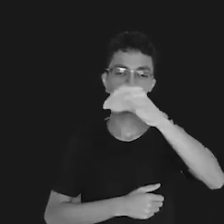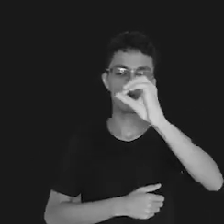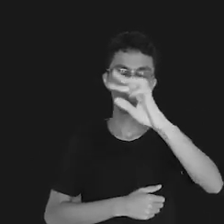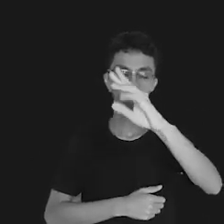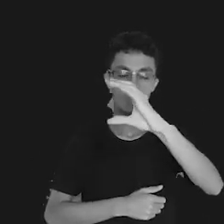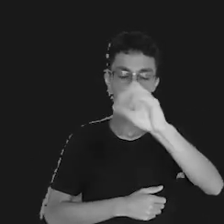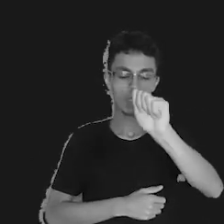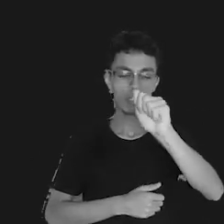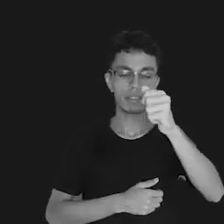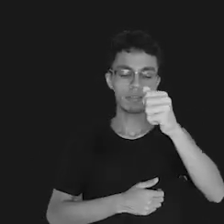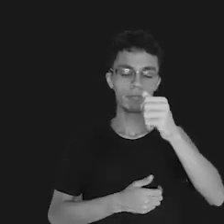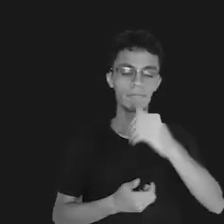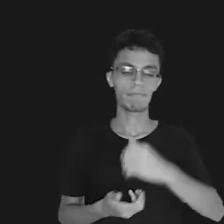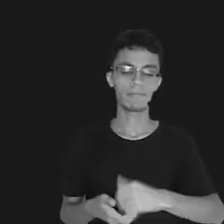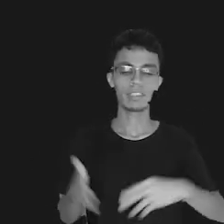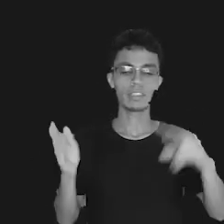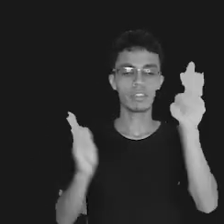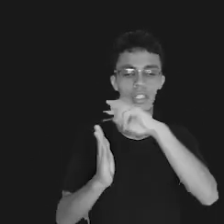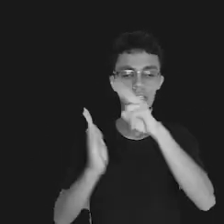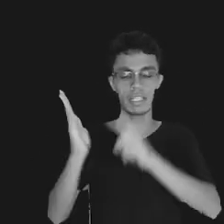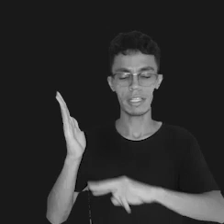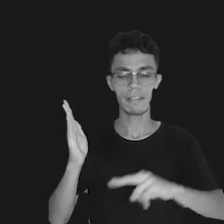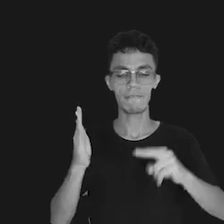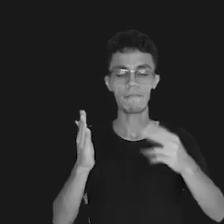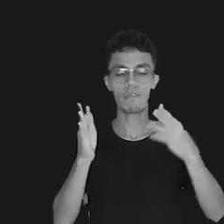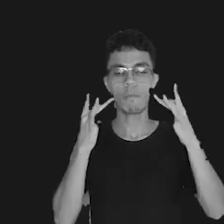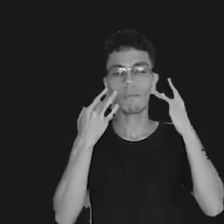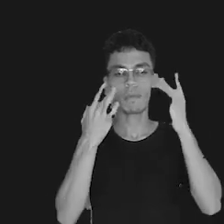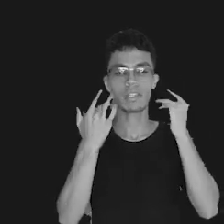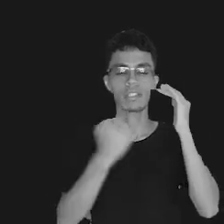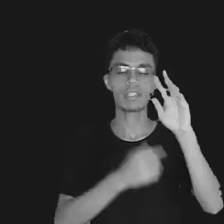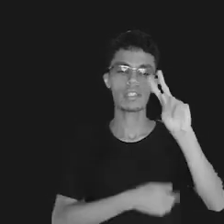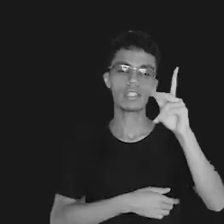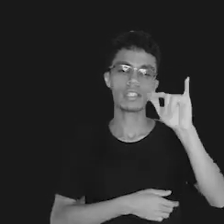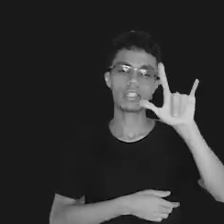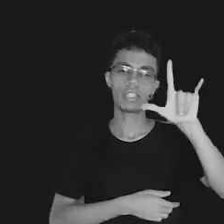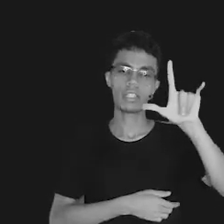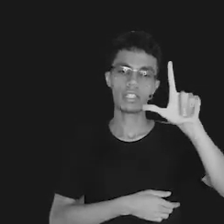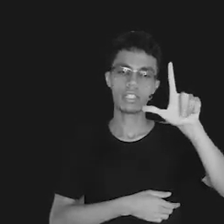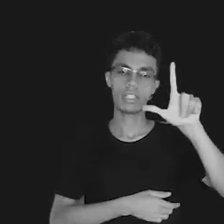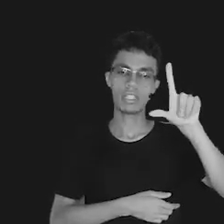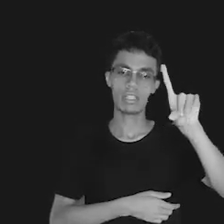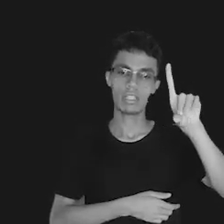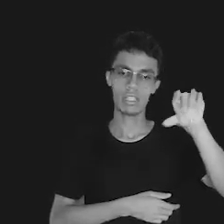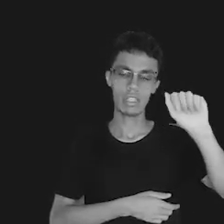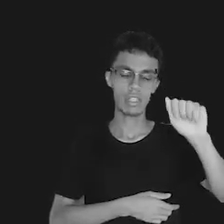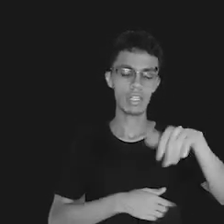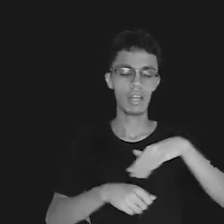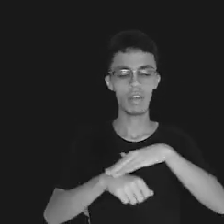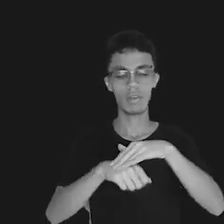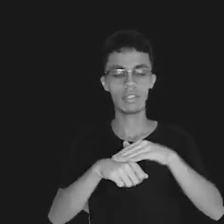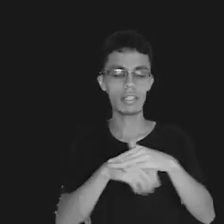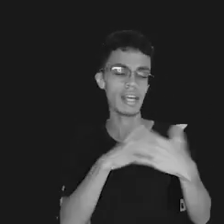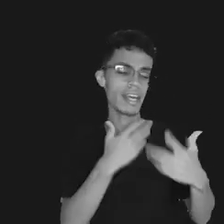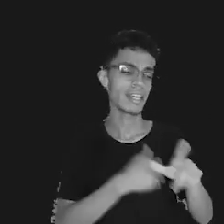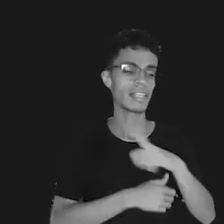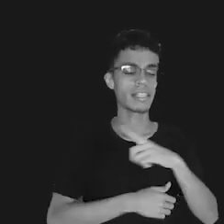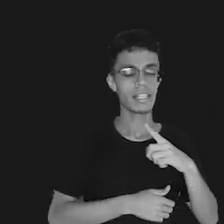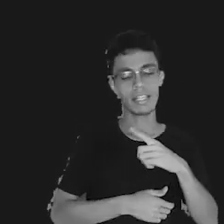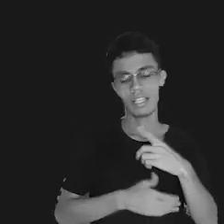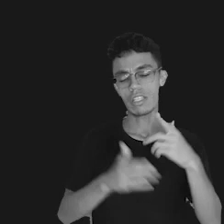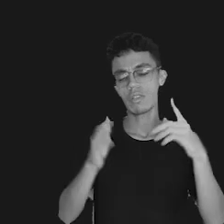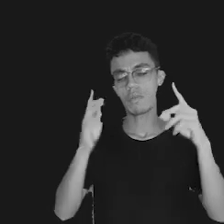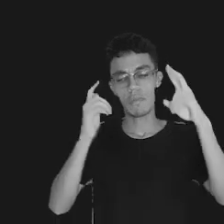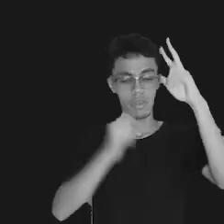ideia de ler uma peça da Hilda, e aí a gente conversou e ele falou, pô, tem essa história, a Hilda tem as